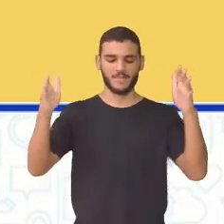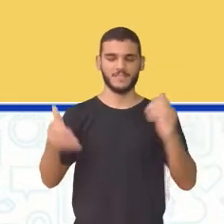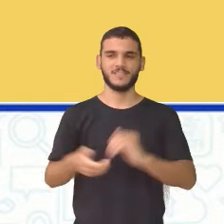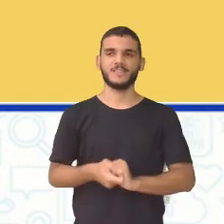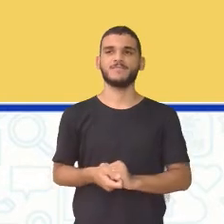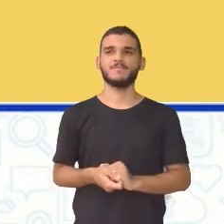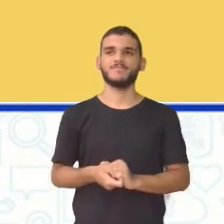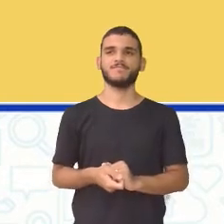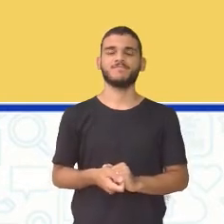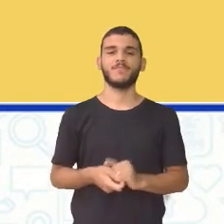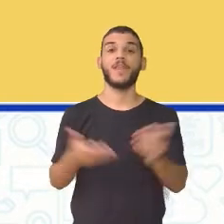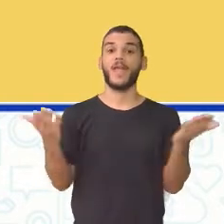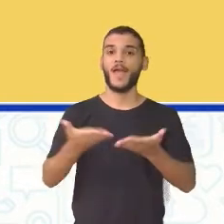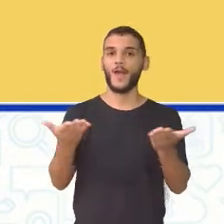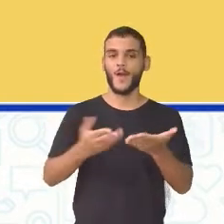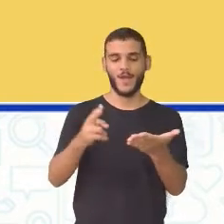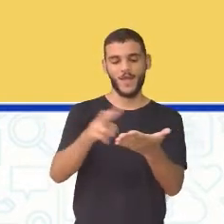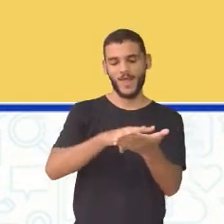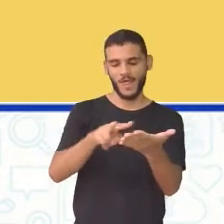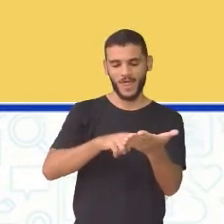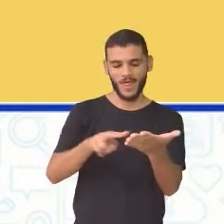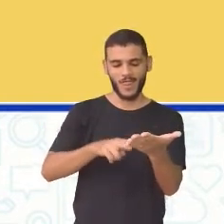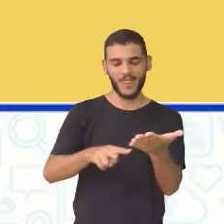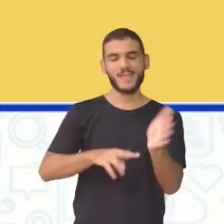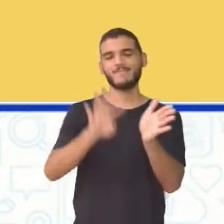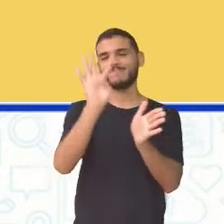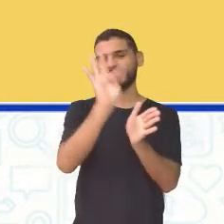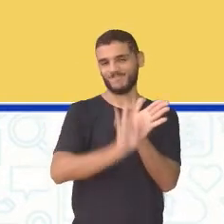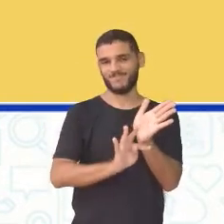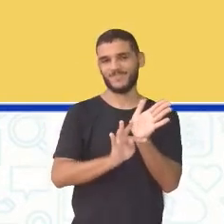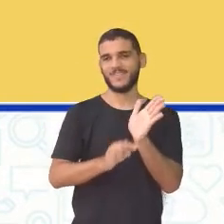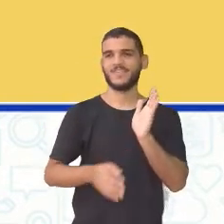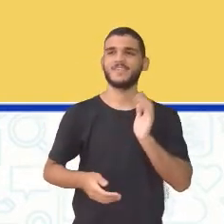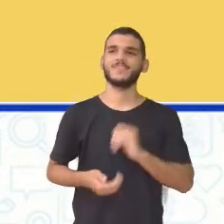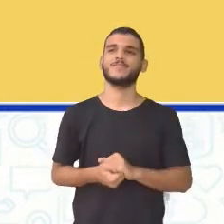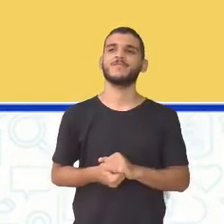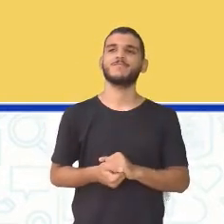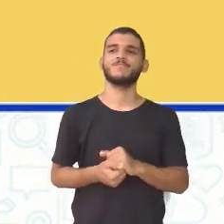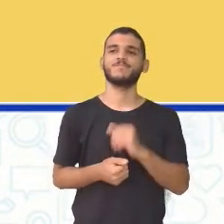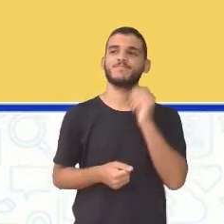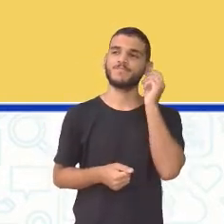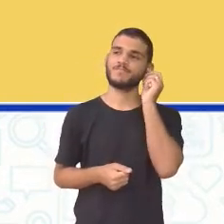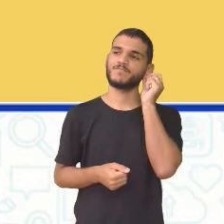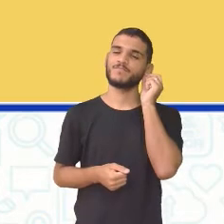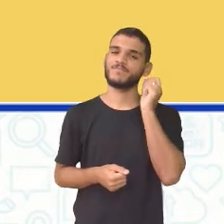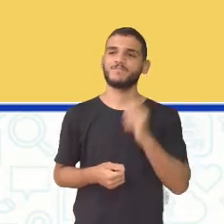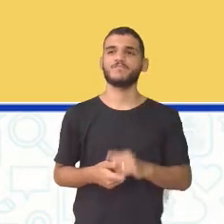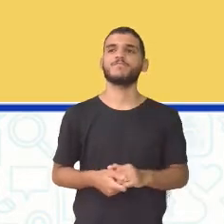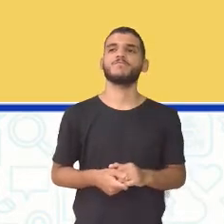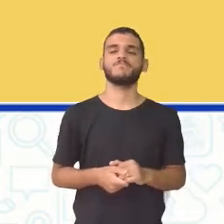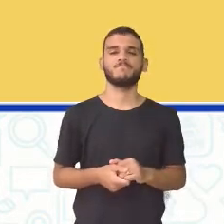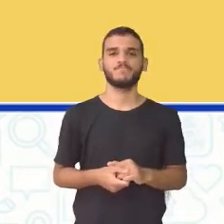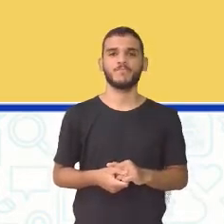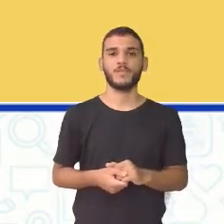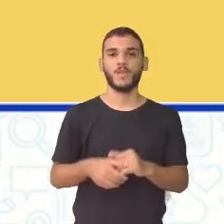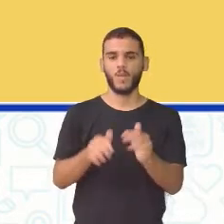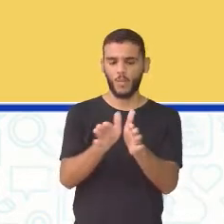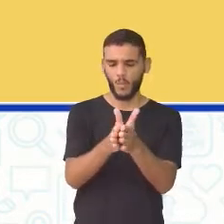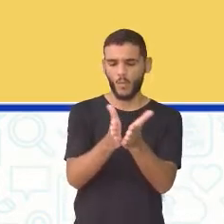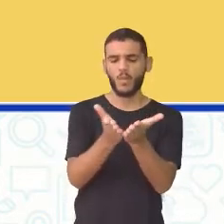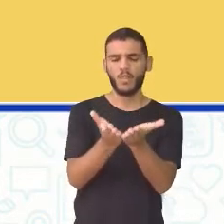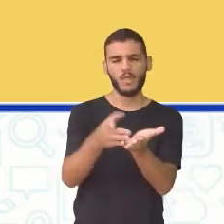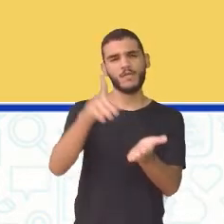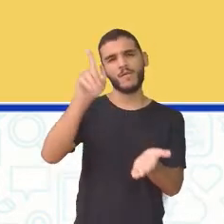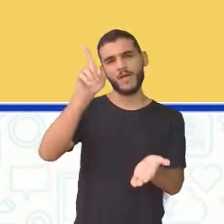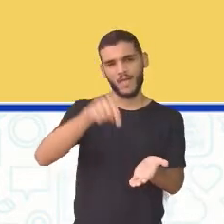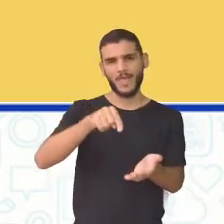faremos a leitura desse texto, não é? Caixa Mágica de Surpresa. Então, um livro é uma beleza,